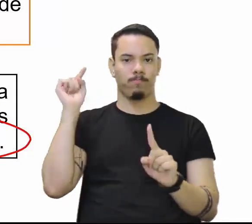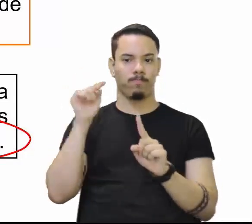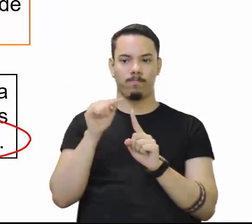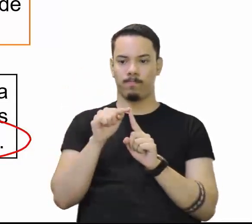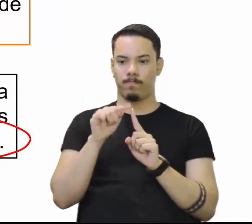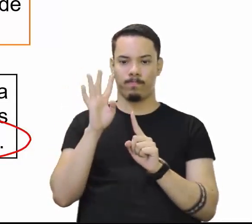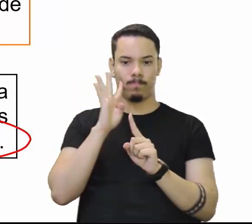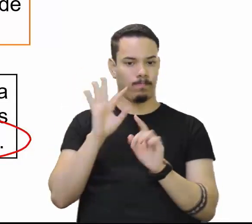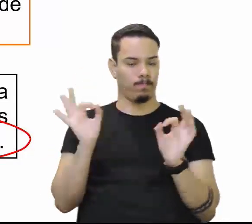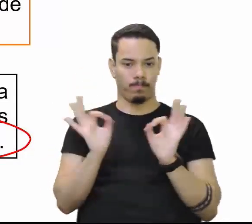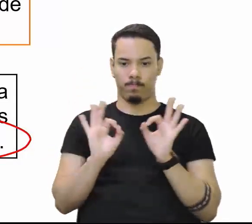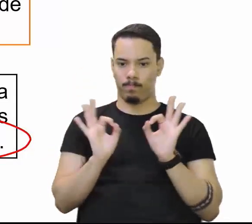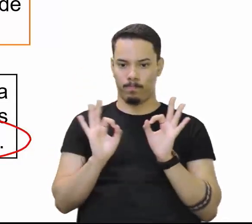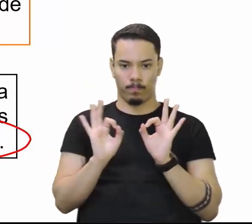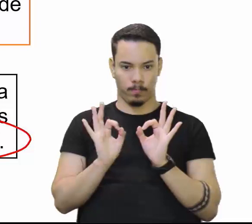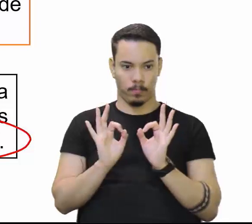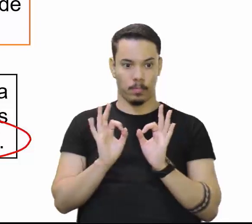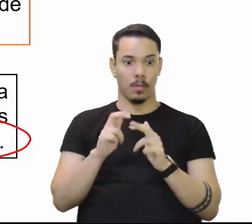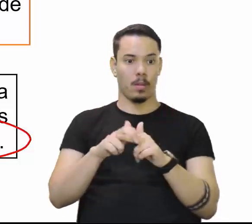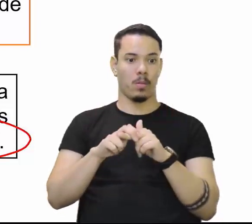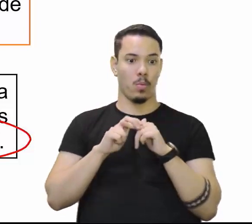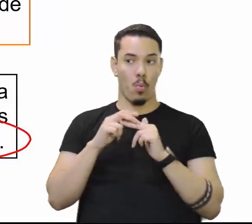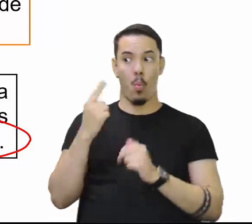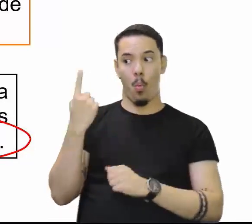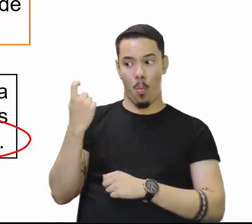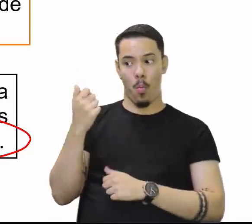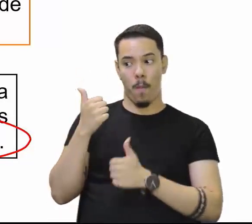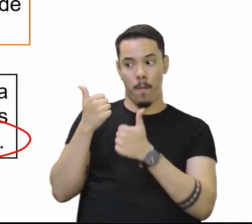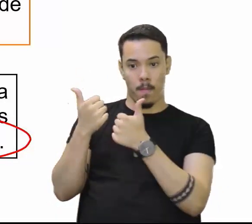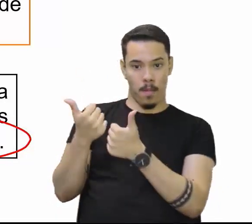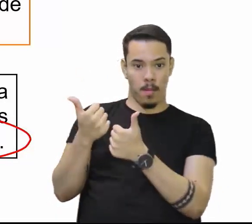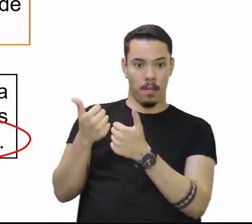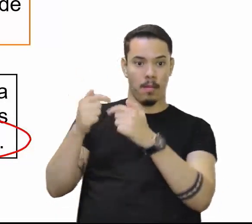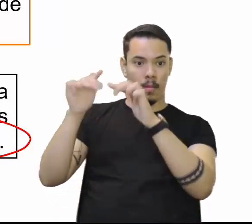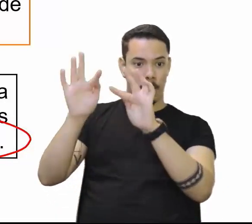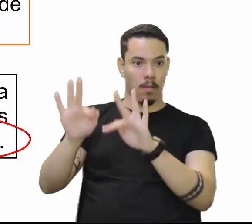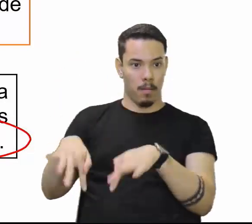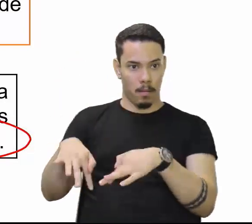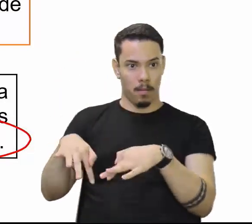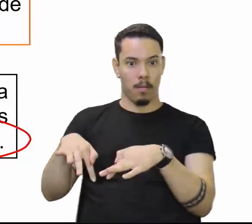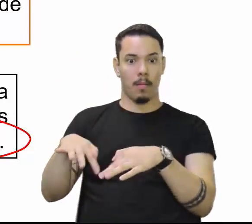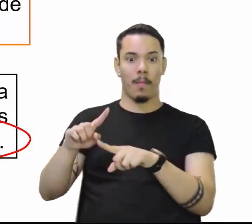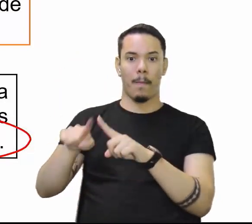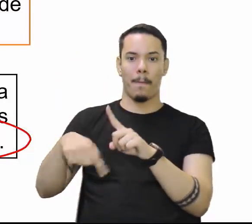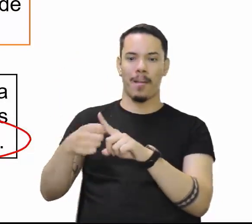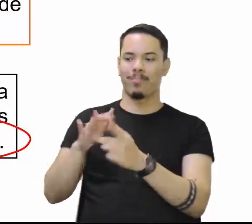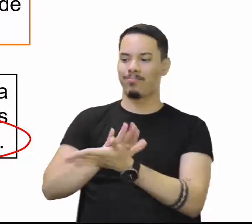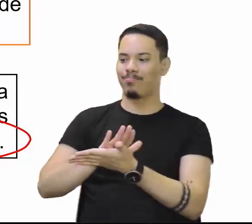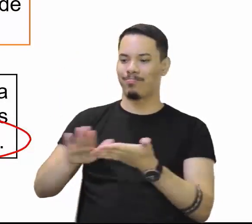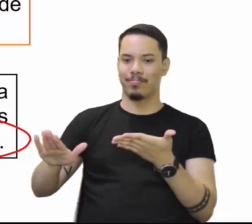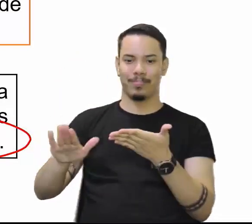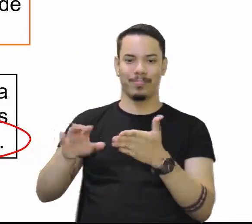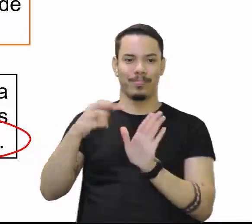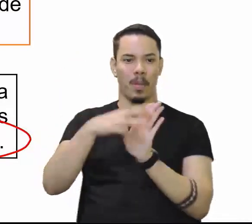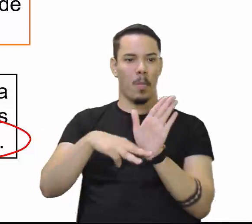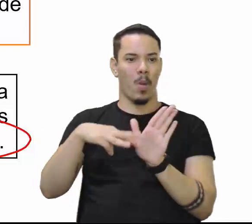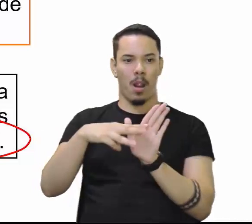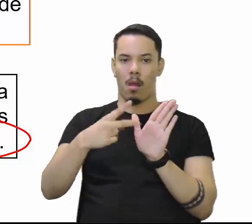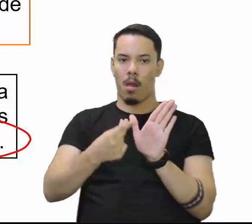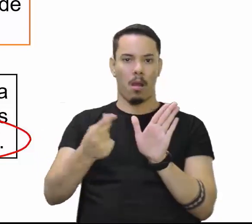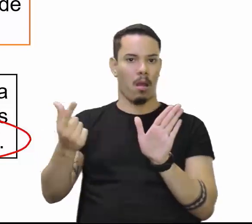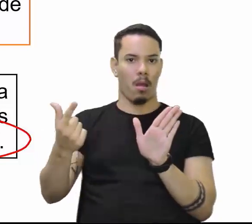muito legal, não. Uma delas era legal, vamos terminar a rodovia, mas vamos extinguir a estrada de ferro